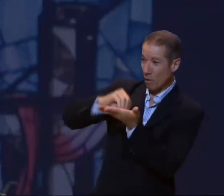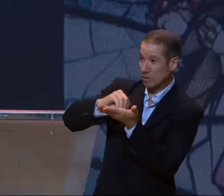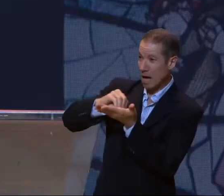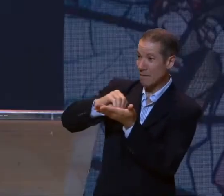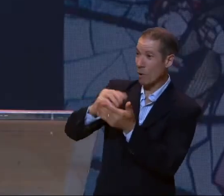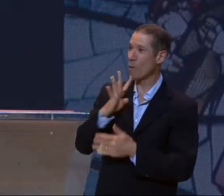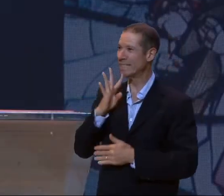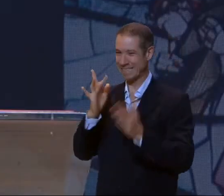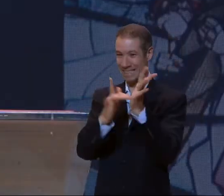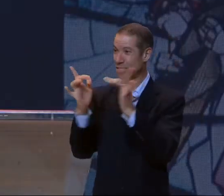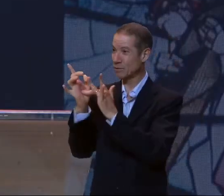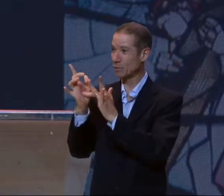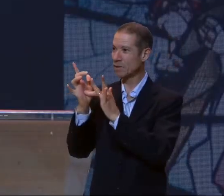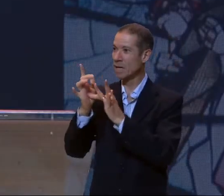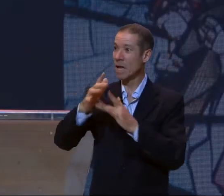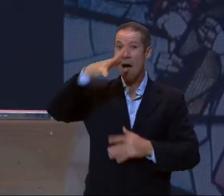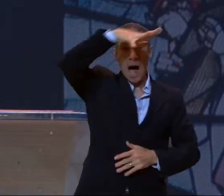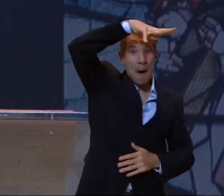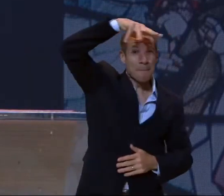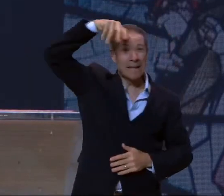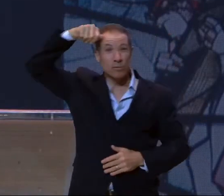no coração da Amazônia.